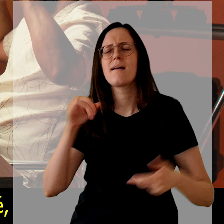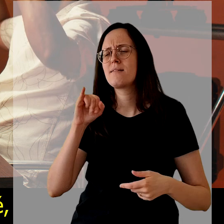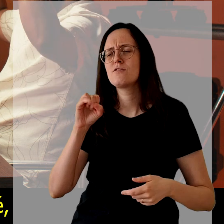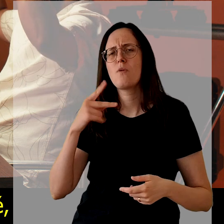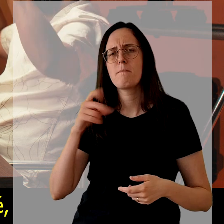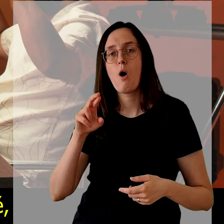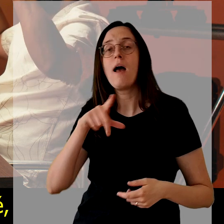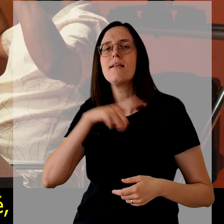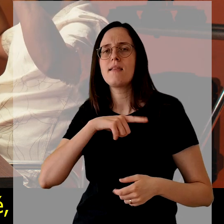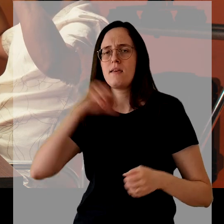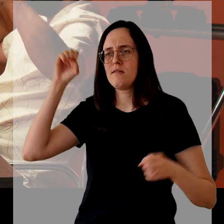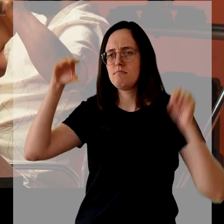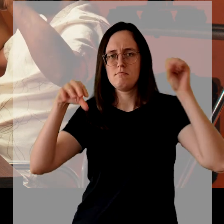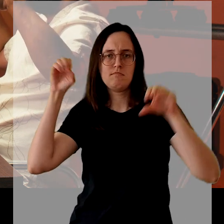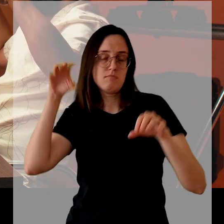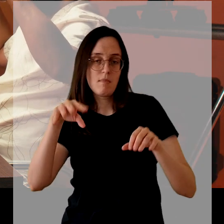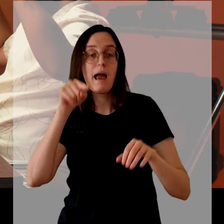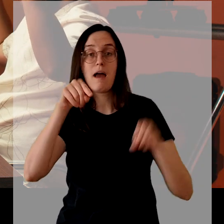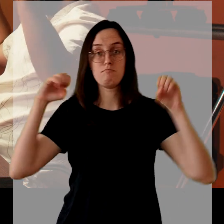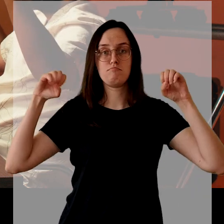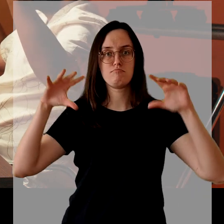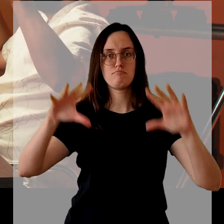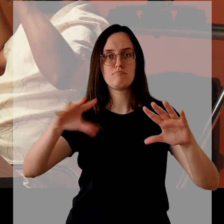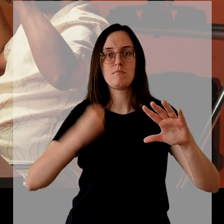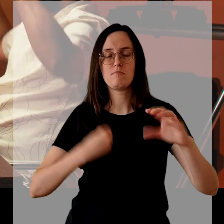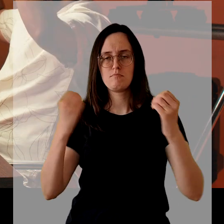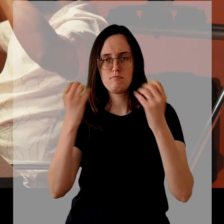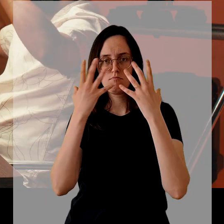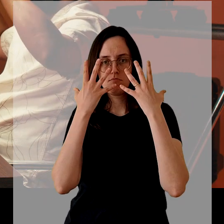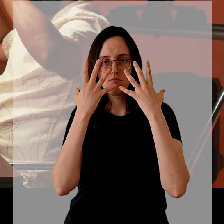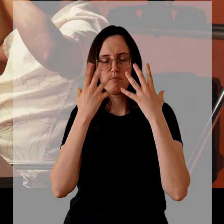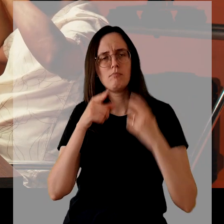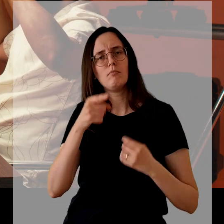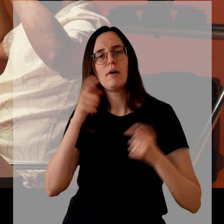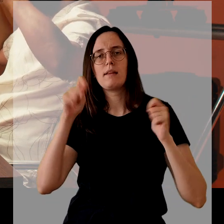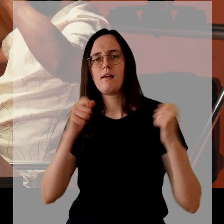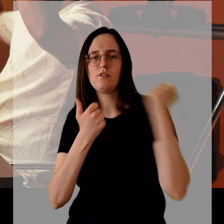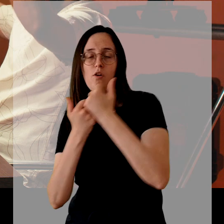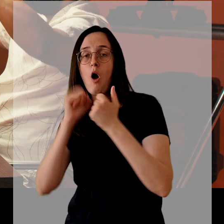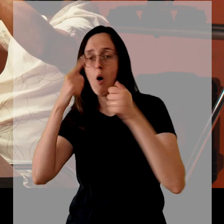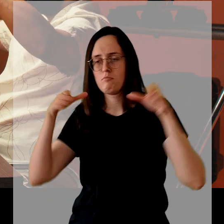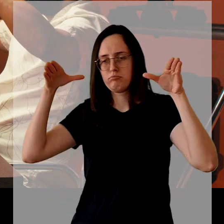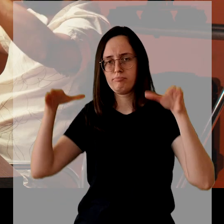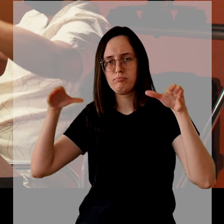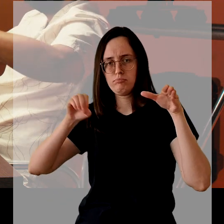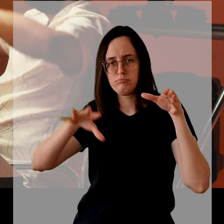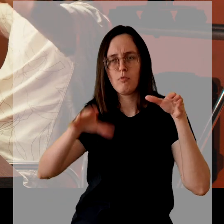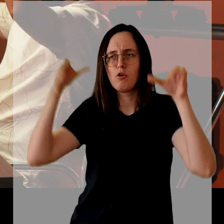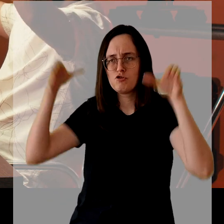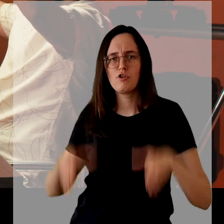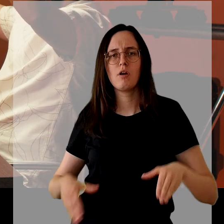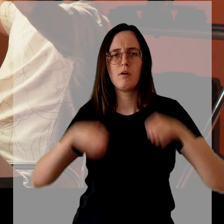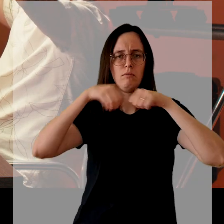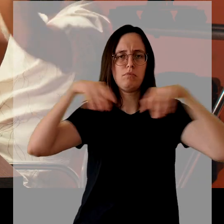E ele tinha umas luminárias fluorescentes que ele substituía um painel desse. Então você ou colocava um painel de isopor, ou você